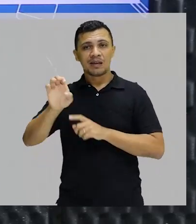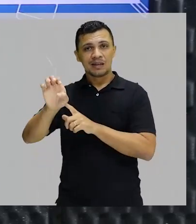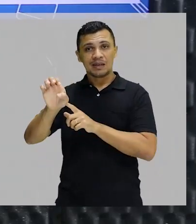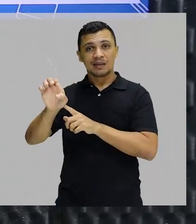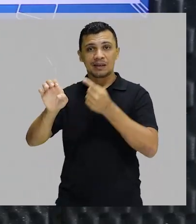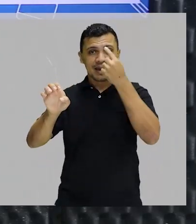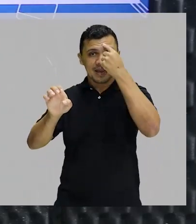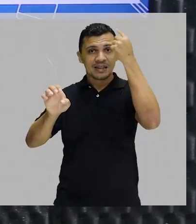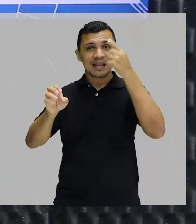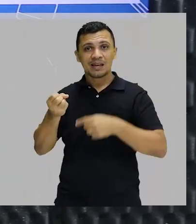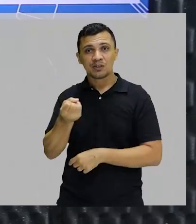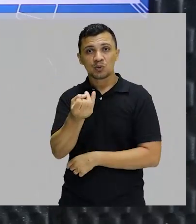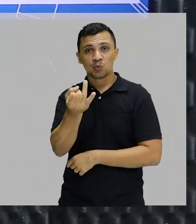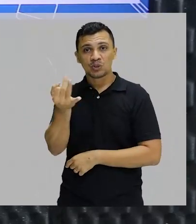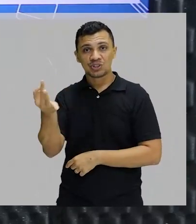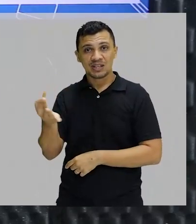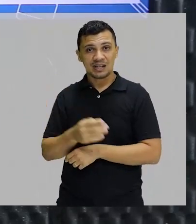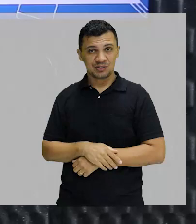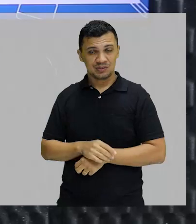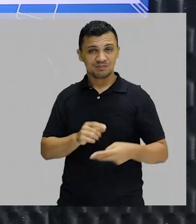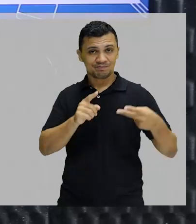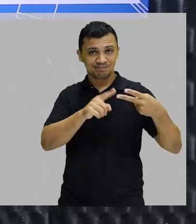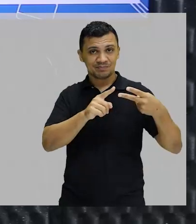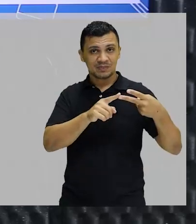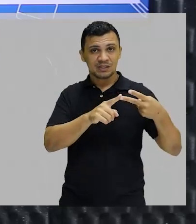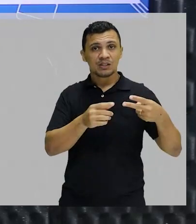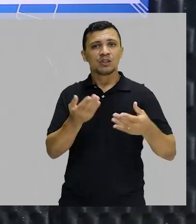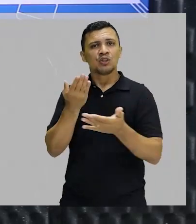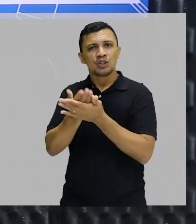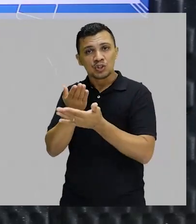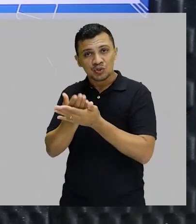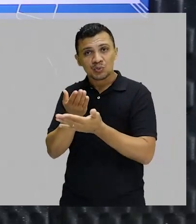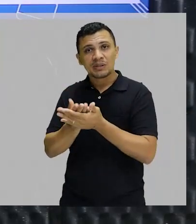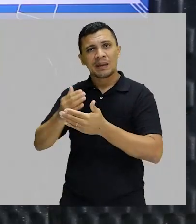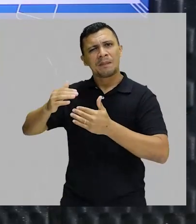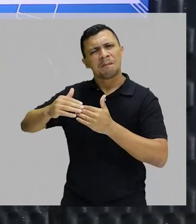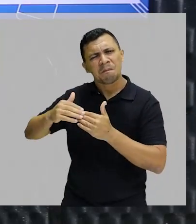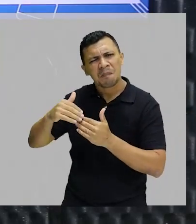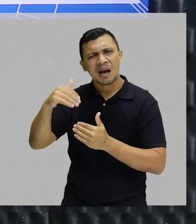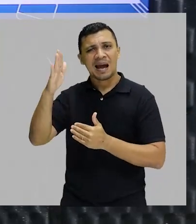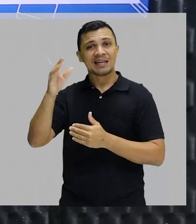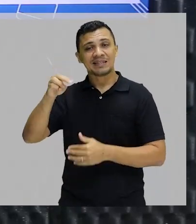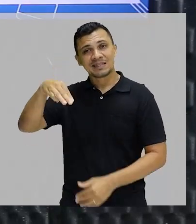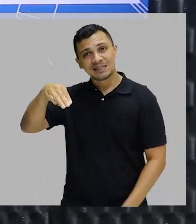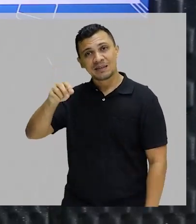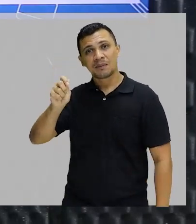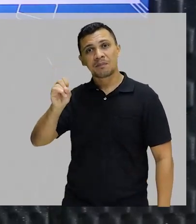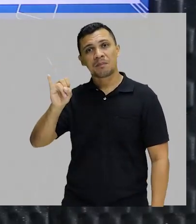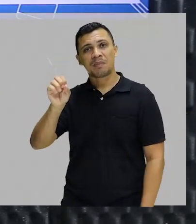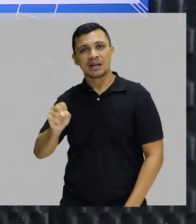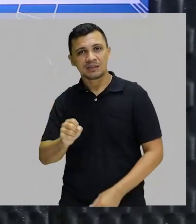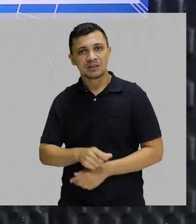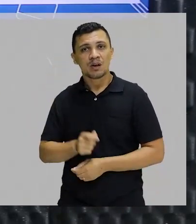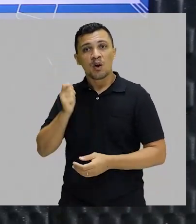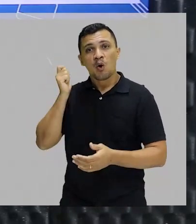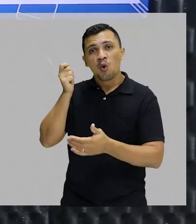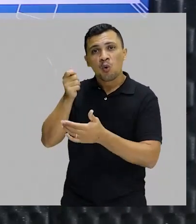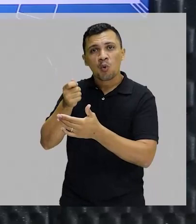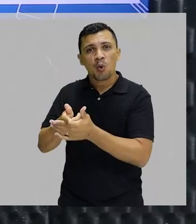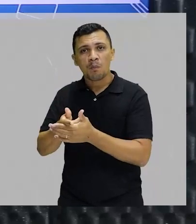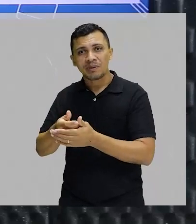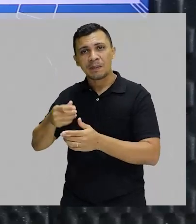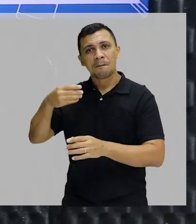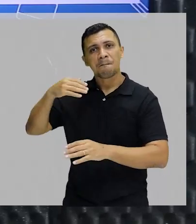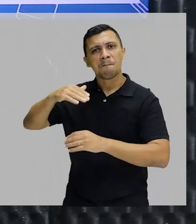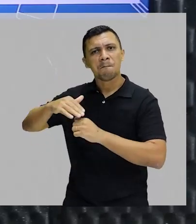quantidade. Mais um, estudei mais uma vez, estudei mais um dia, comprei mais um livro. Então, dá uma ideia